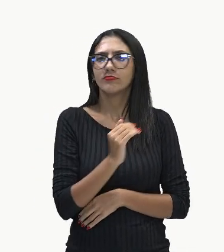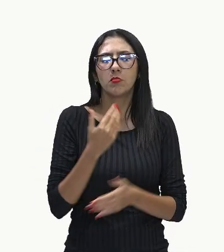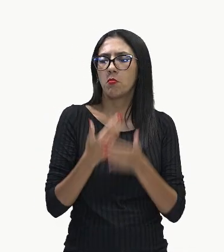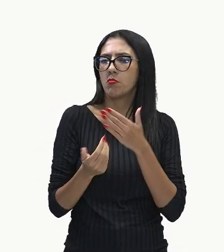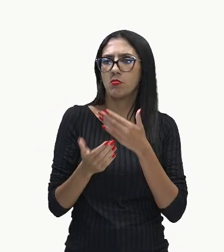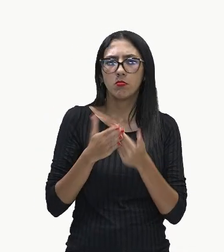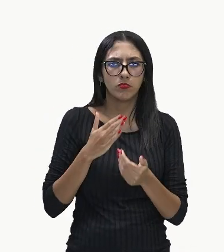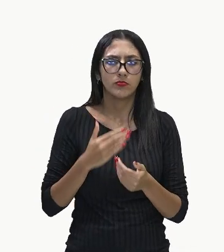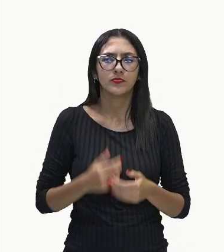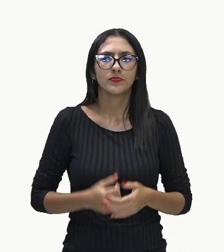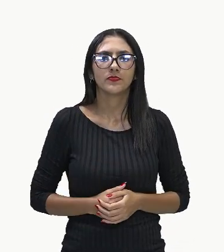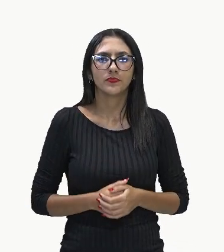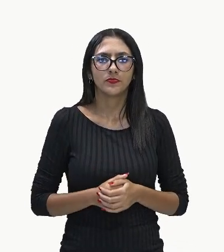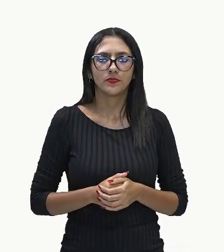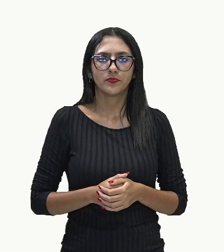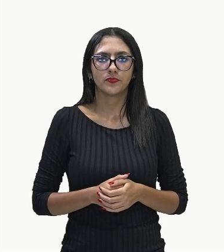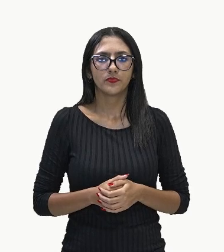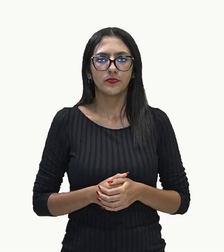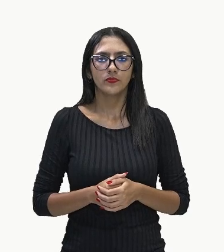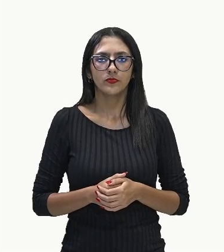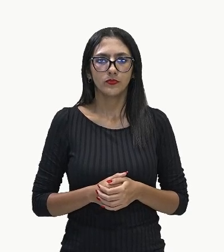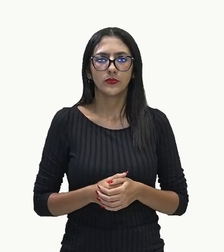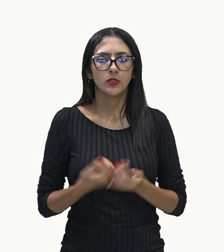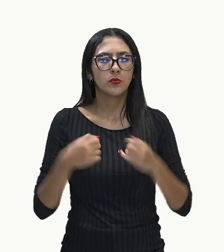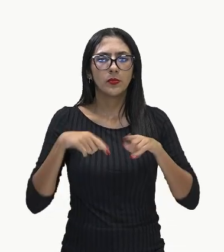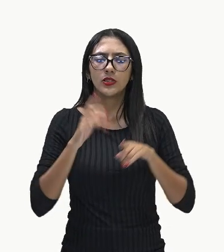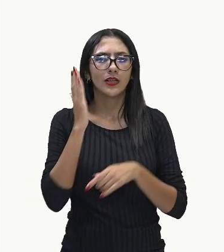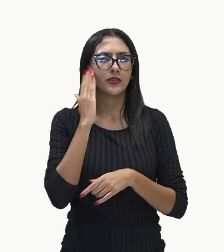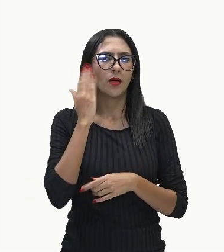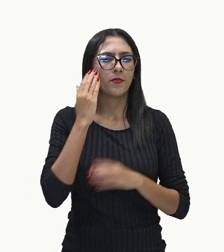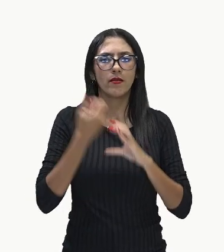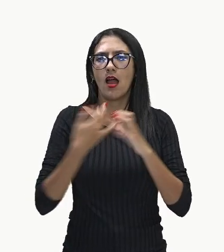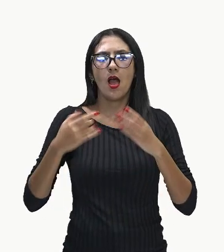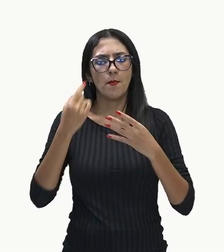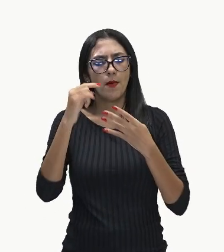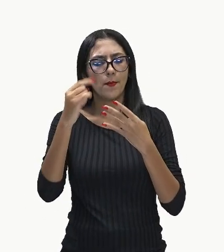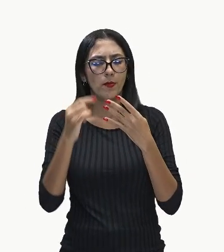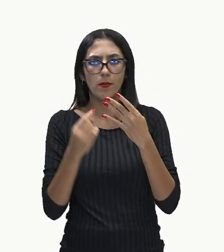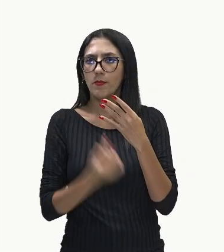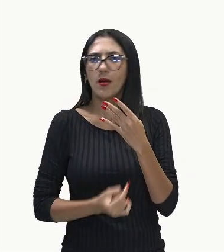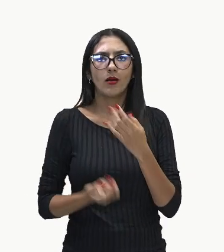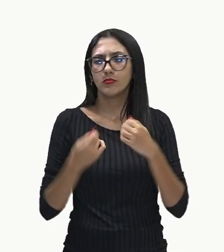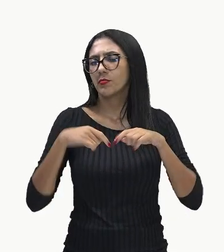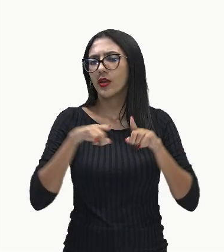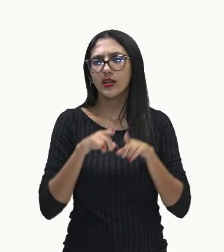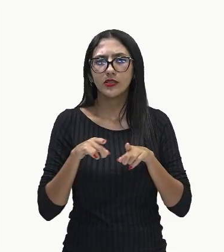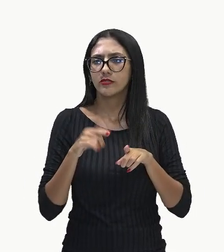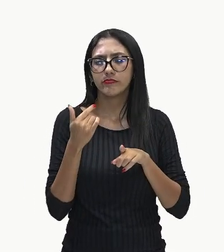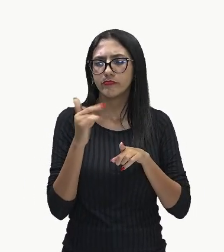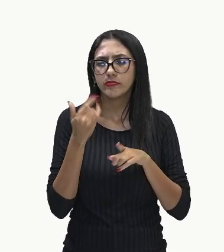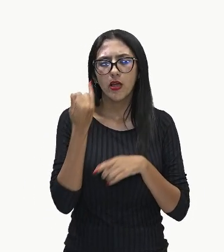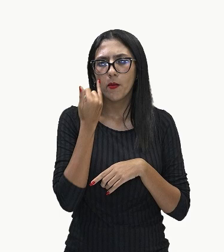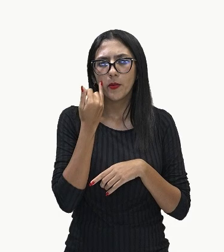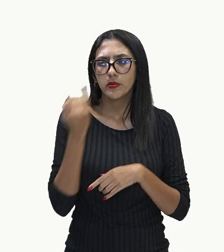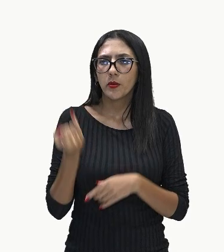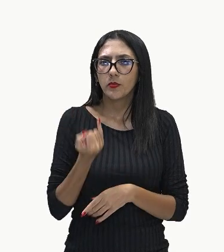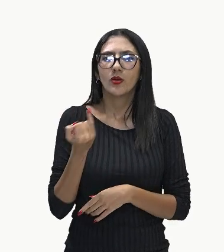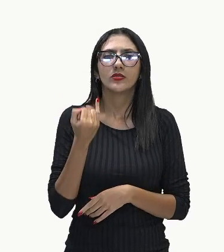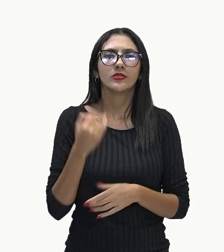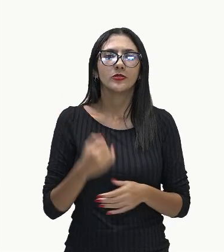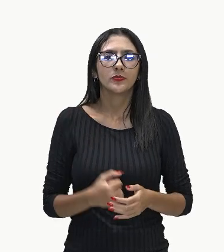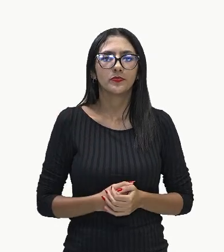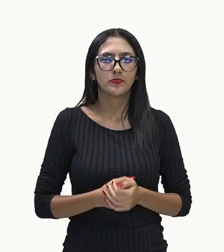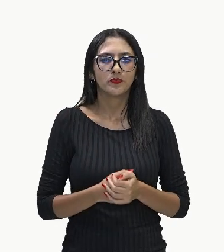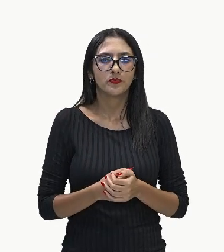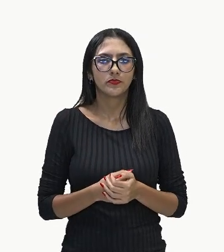Então, não interessa nem o sexo, nem a idade, nem a estatura, tá? Por quê? Porque aqui vai ser feito